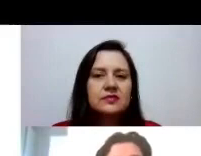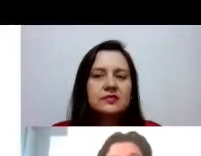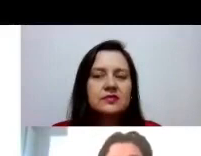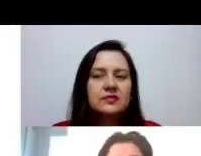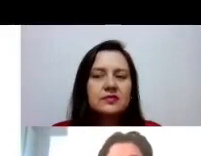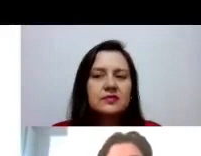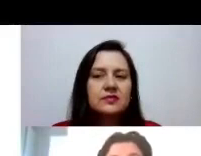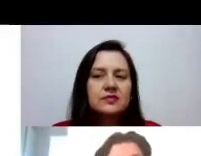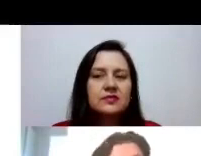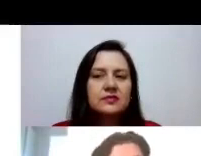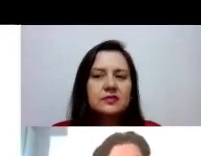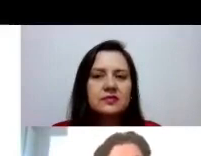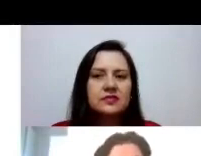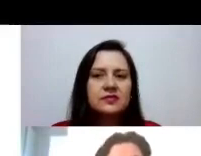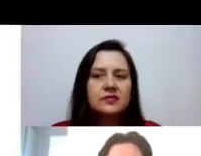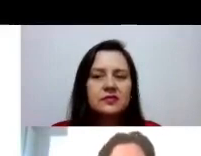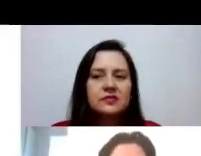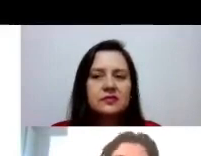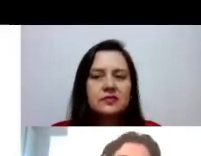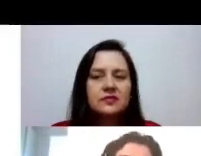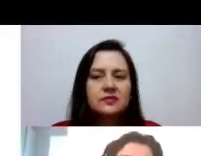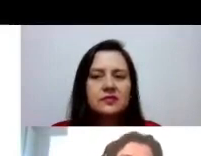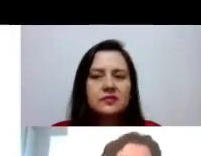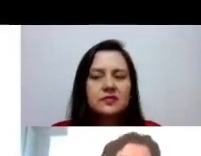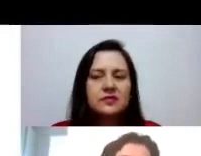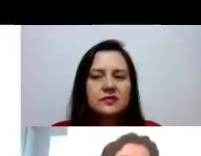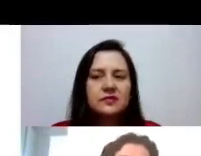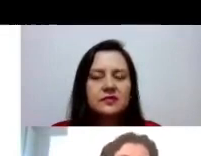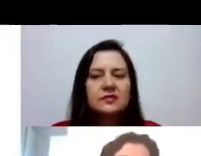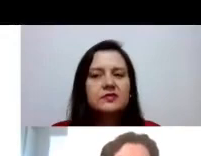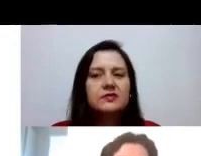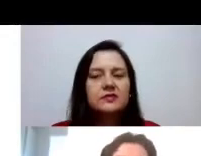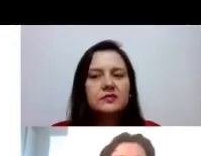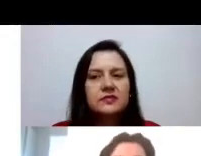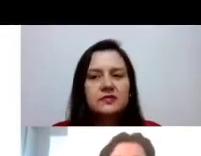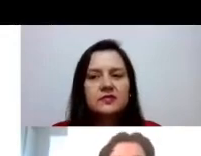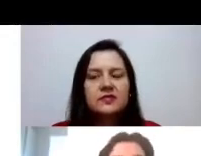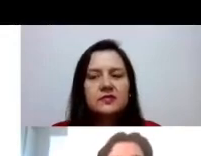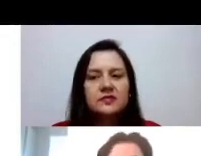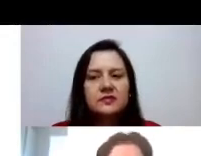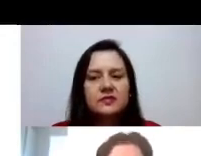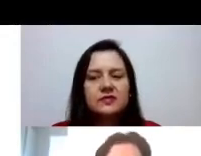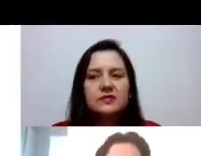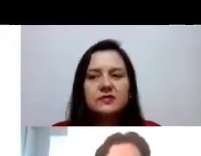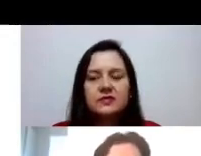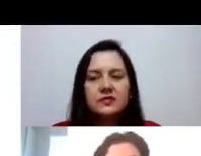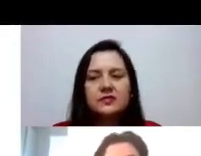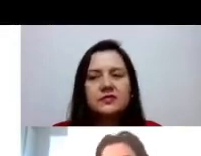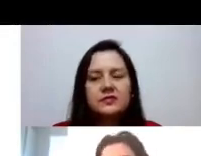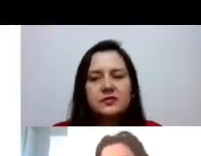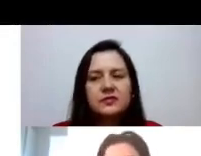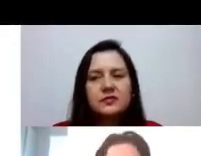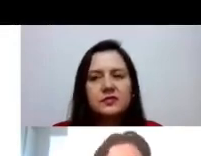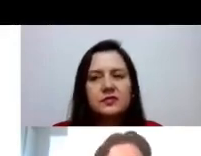é bem rigoroso no que ele fiscaliza. Por quê, gente? É o órgão maior